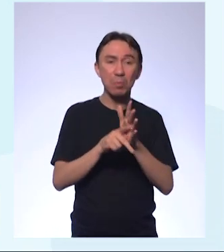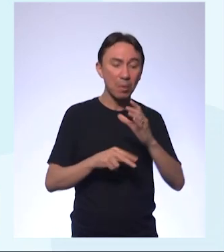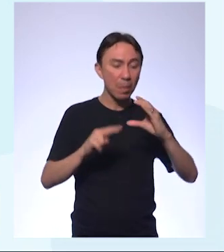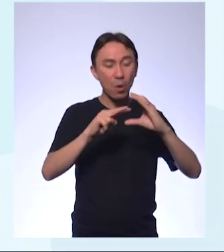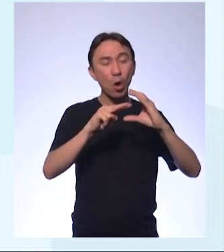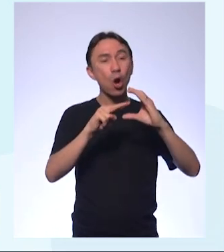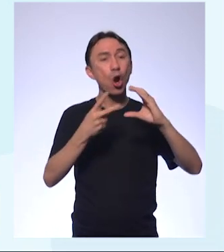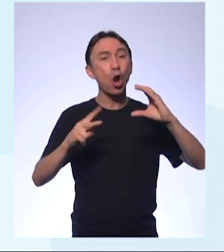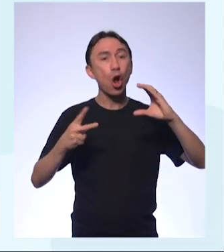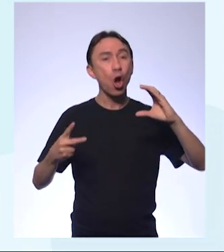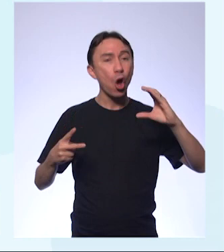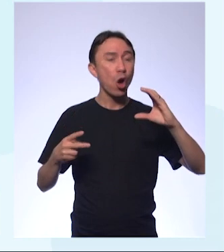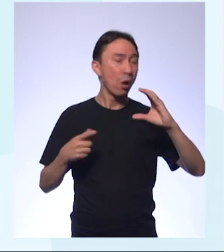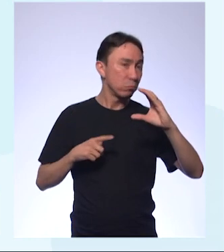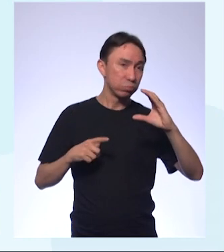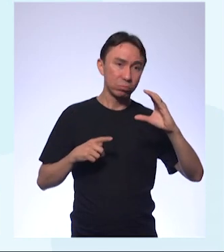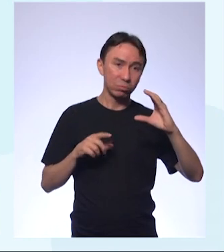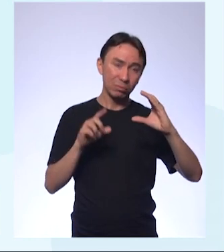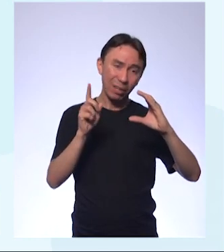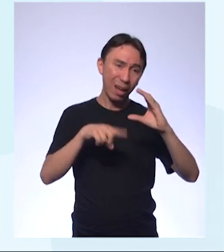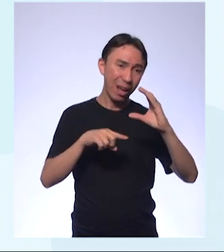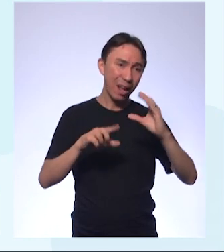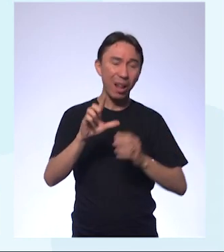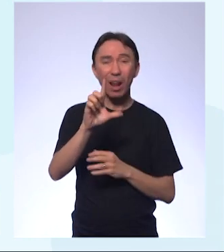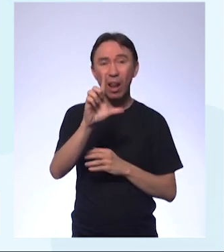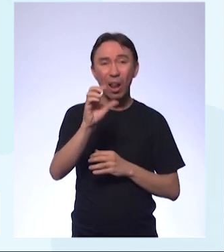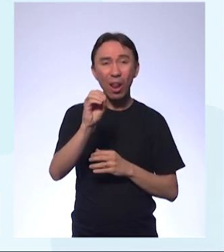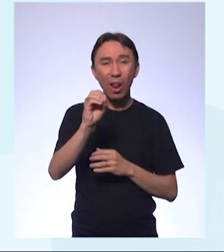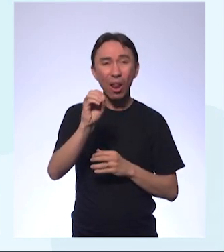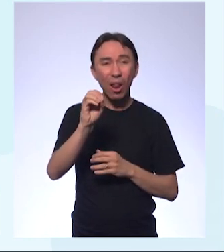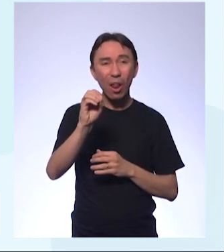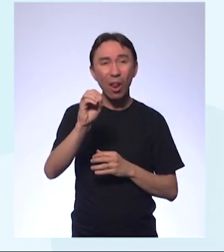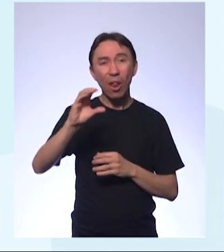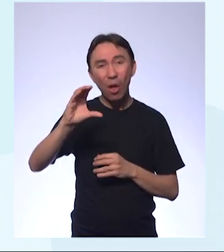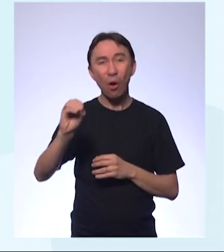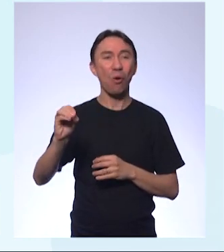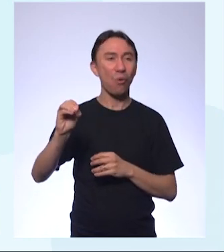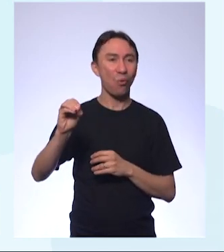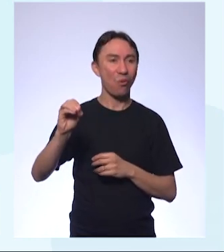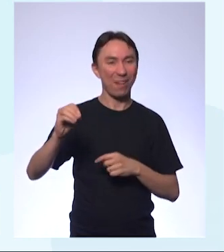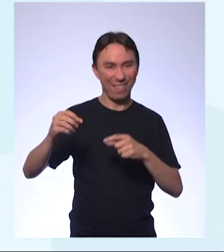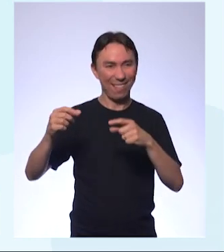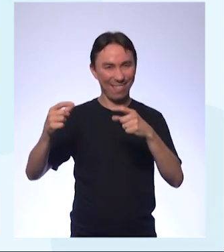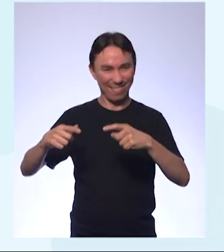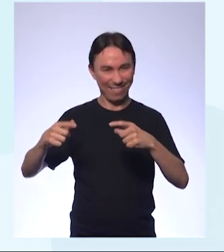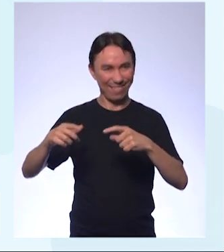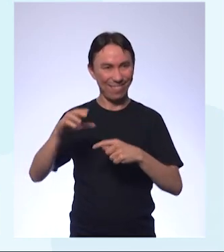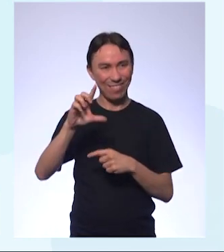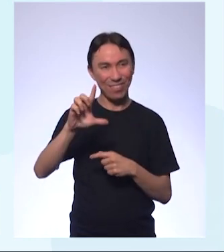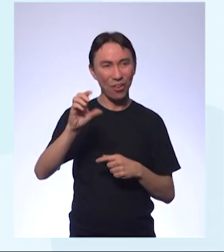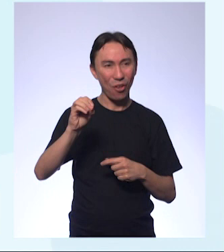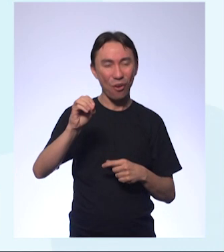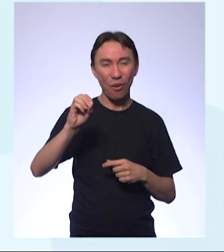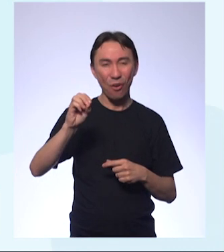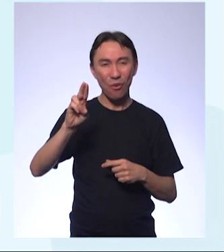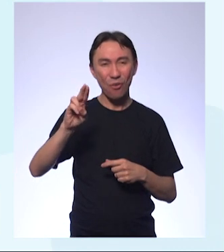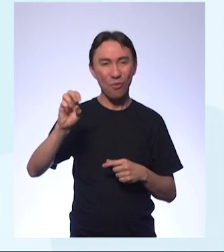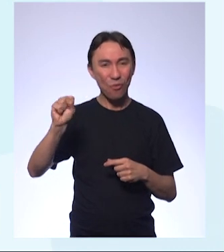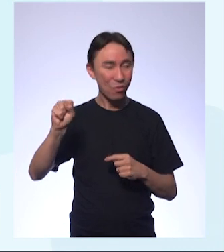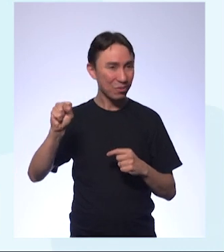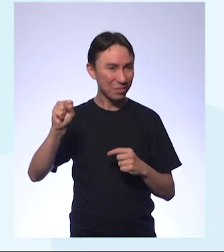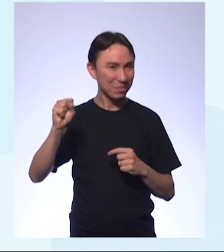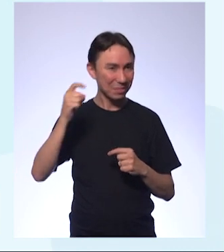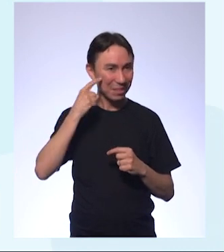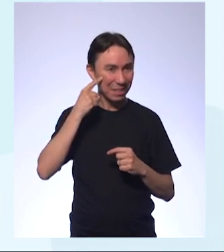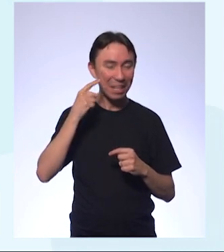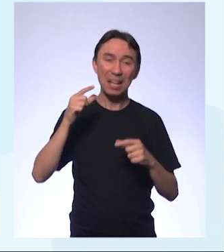de locus, né? Ou seja, é a posição ali, o local definido, ocupado por determinado gene